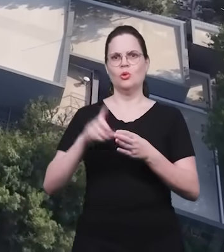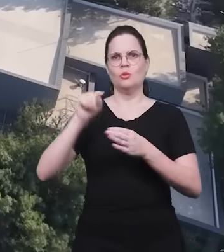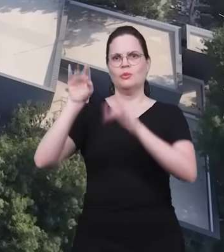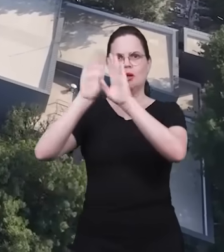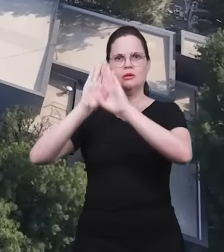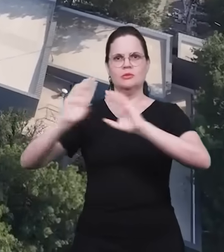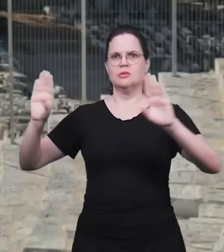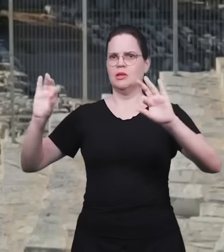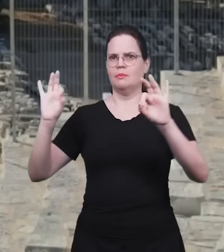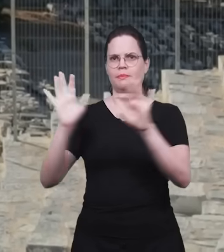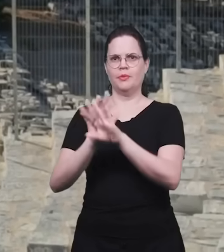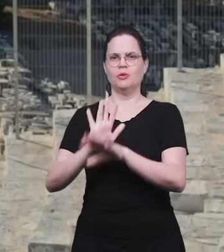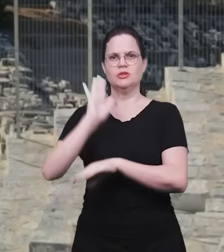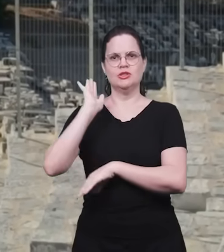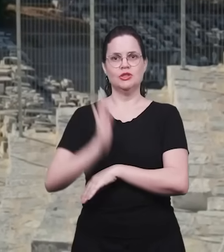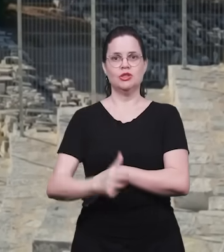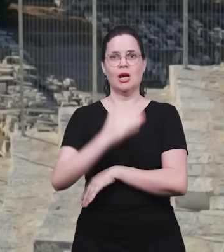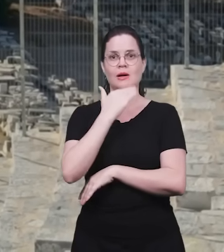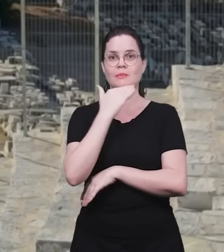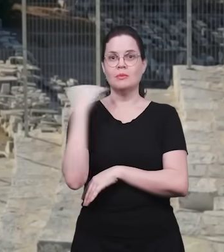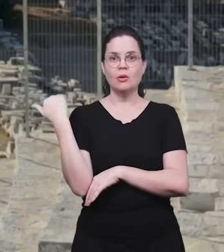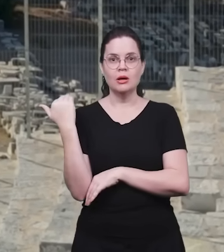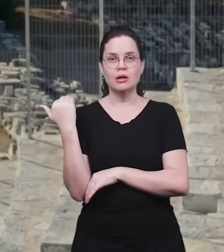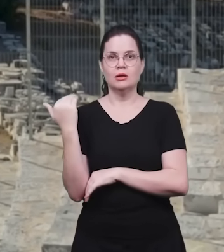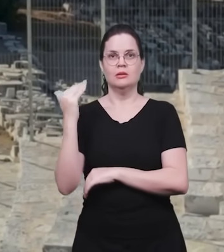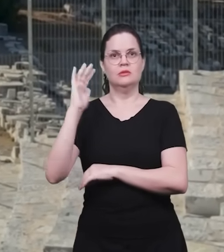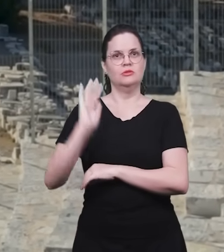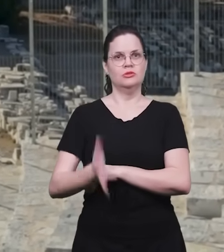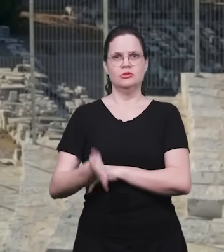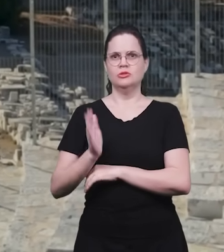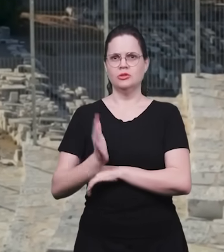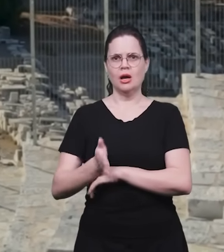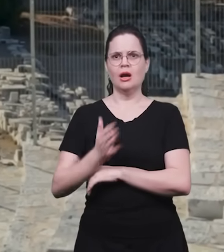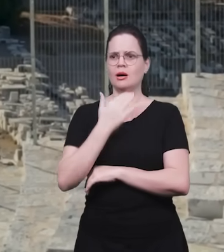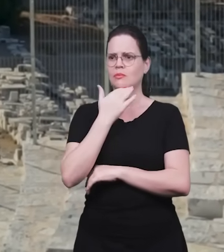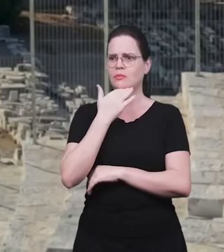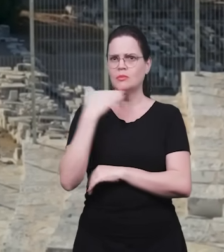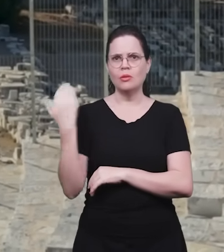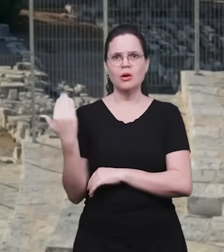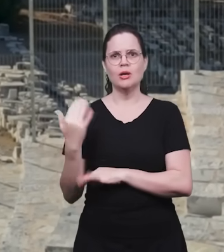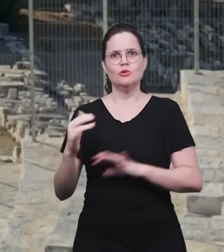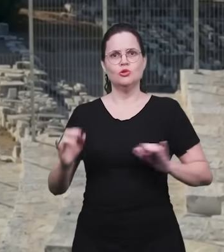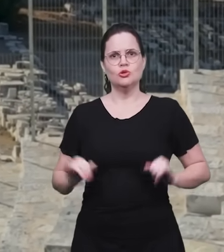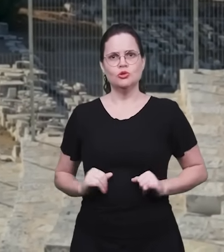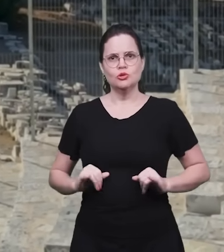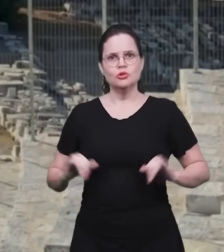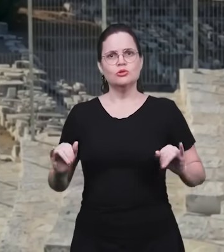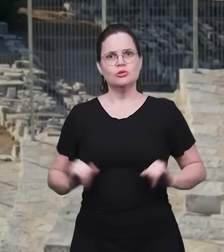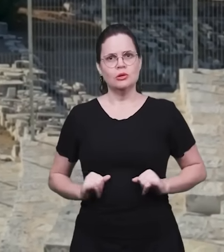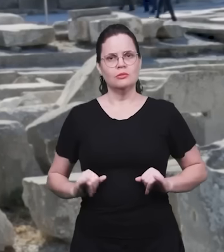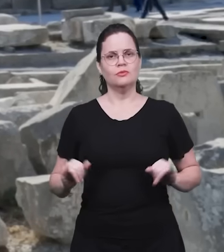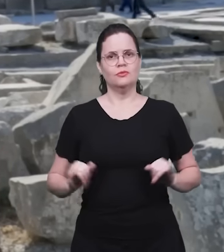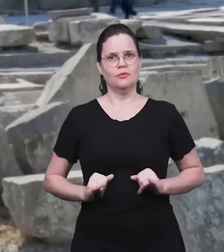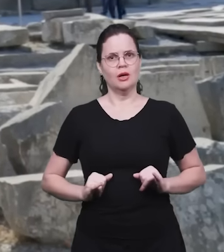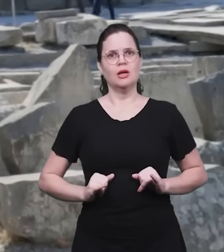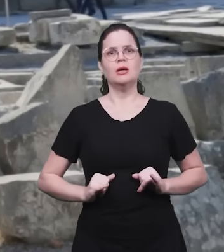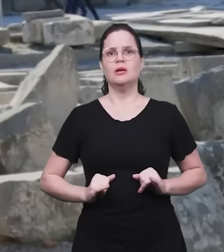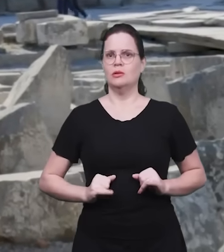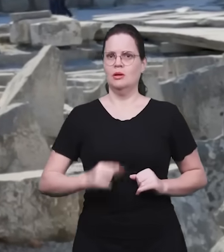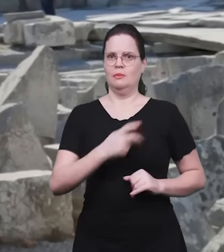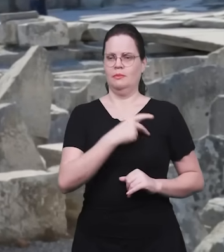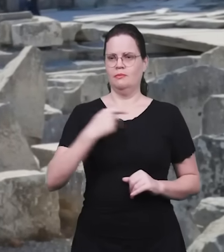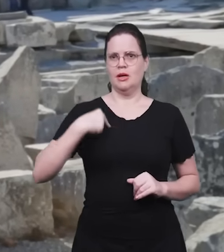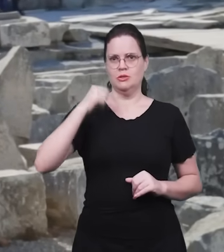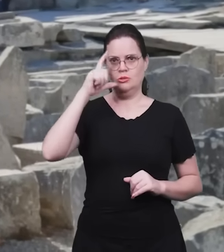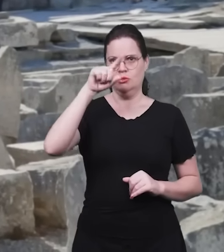na eternidade, que morreram, né, que foram sacrificados, e o pastor Ian tem